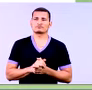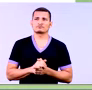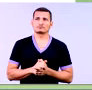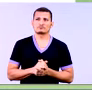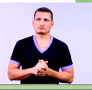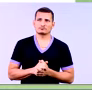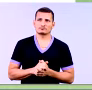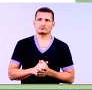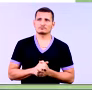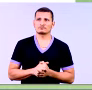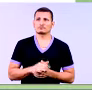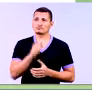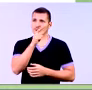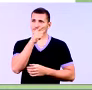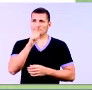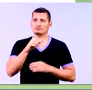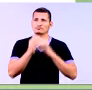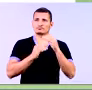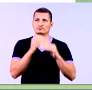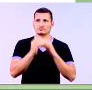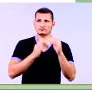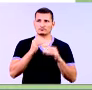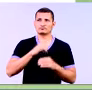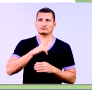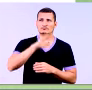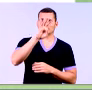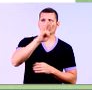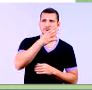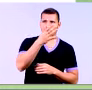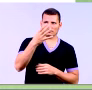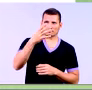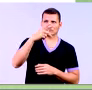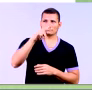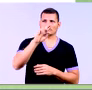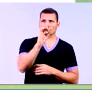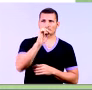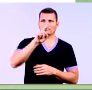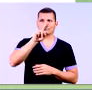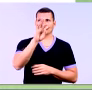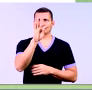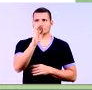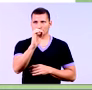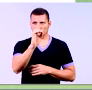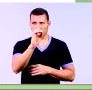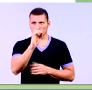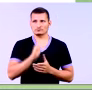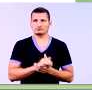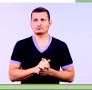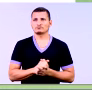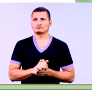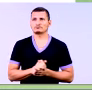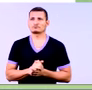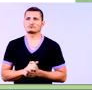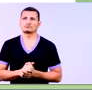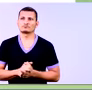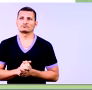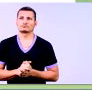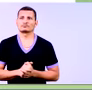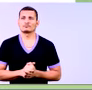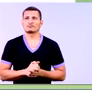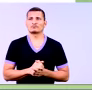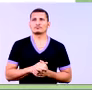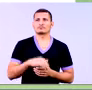recapitulando essa nossa base de dados que contém a tabela produto, onde estão registrados o estoque,